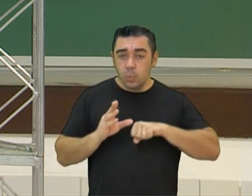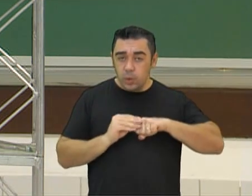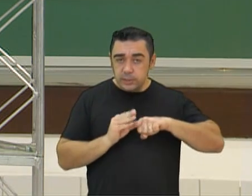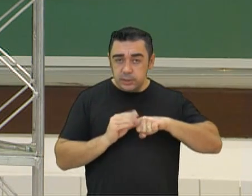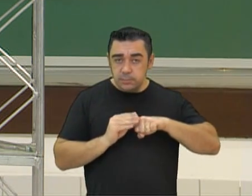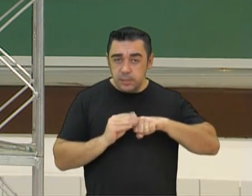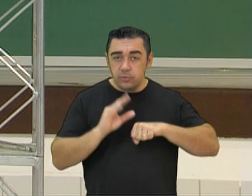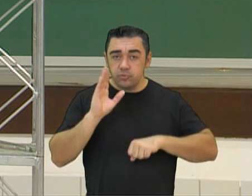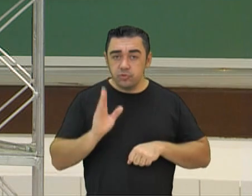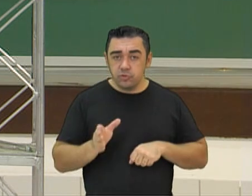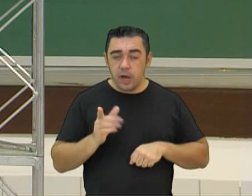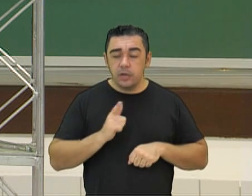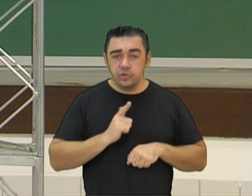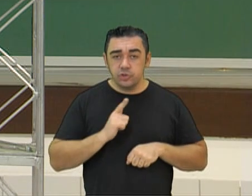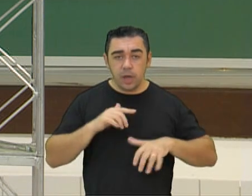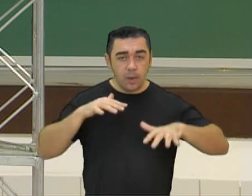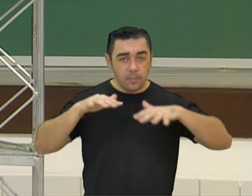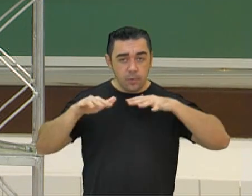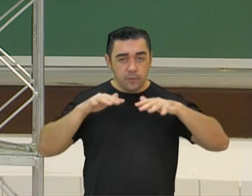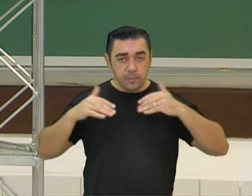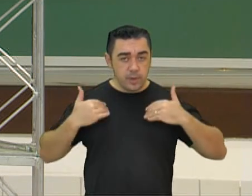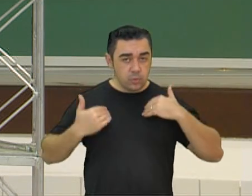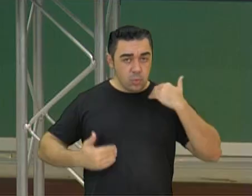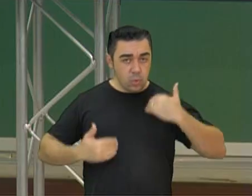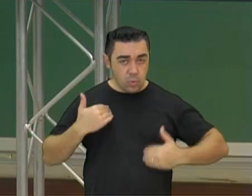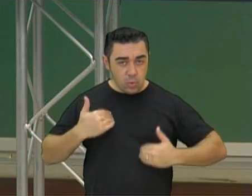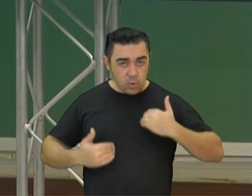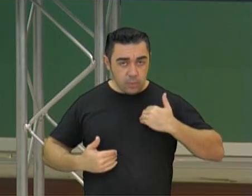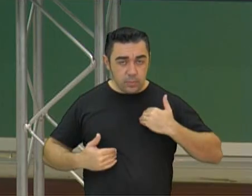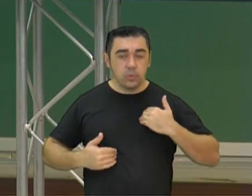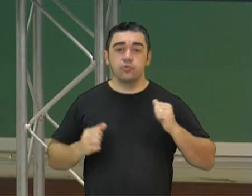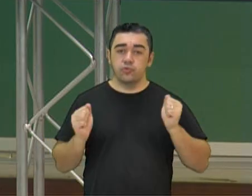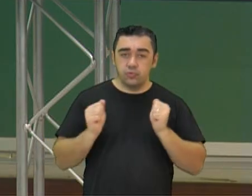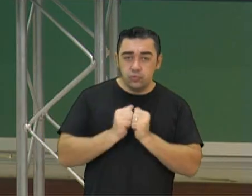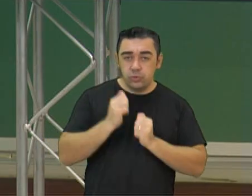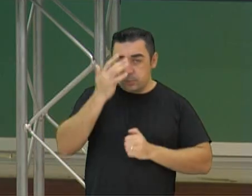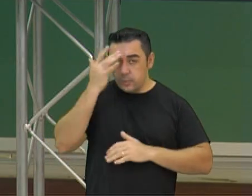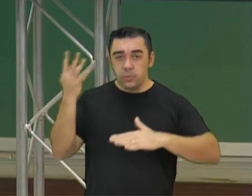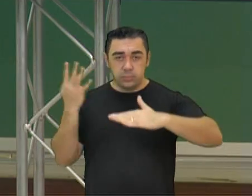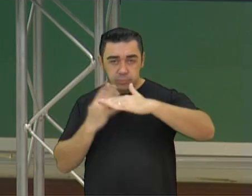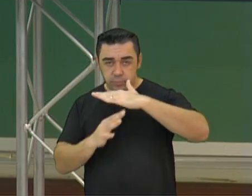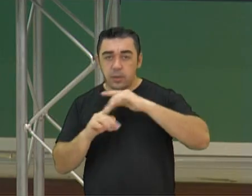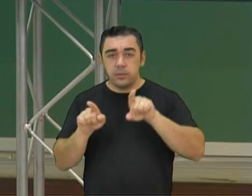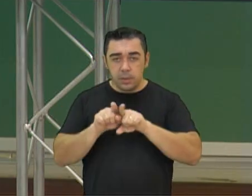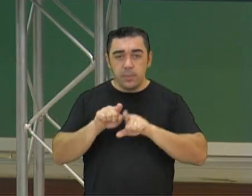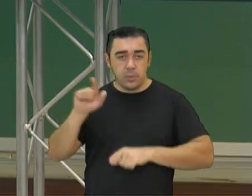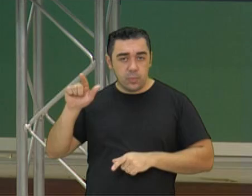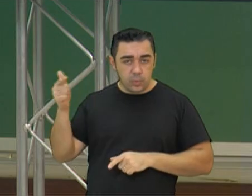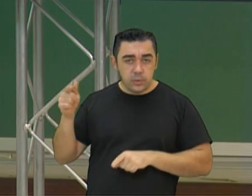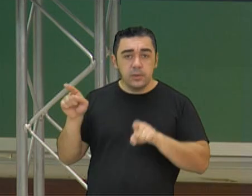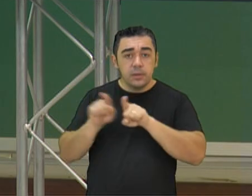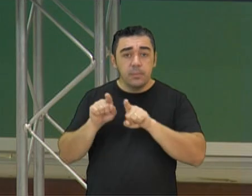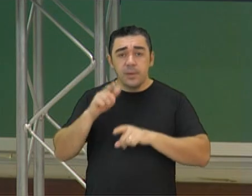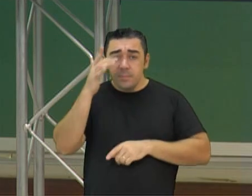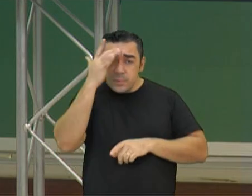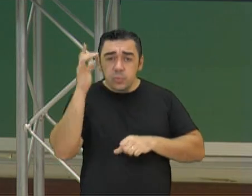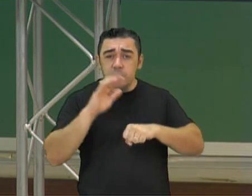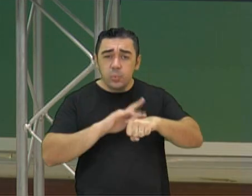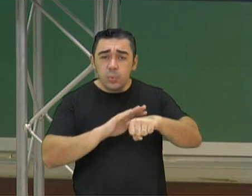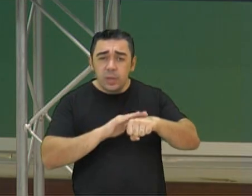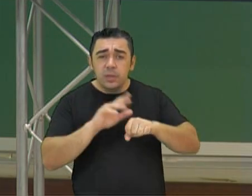estava adquirindo sobre os movimentos do corpo com os refugiados também estrangeiros e com pessoas que estavam